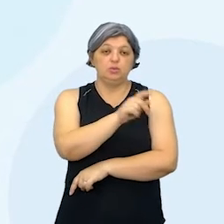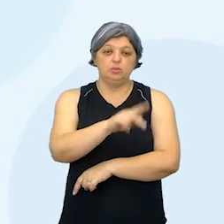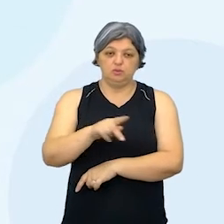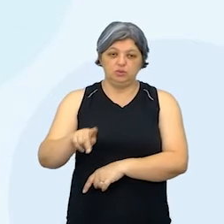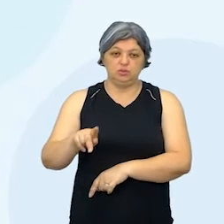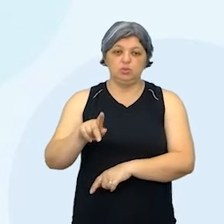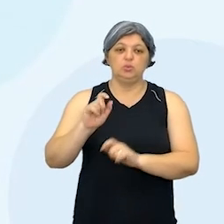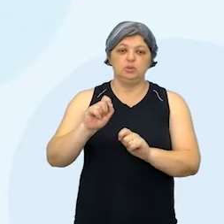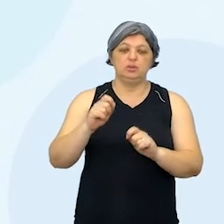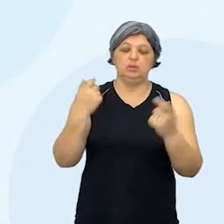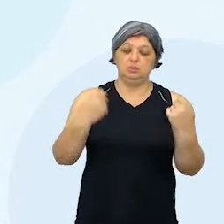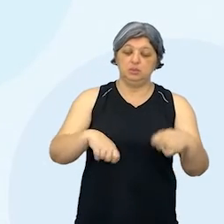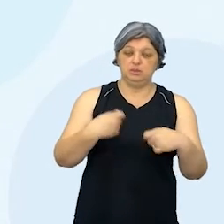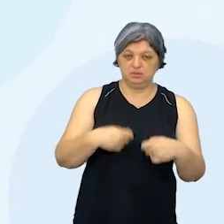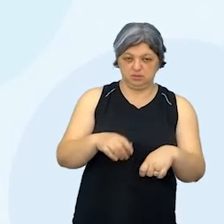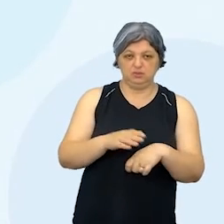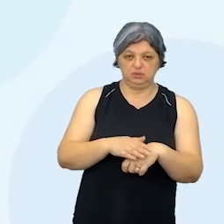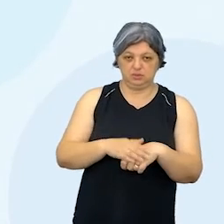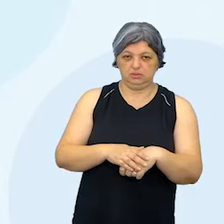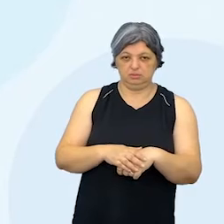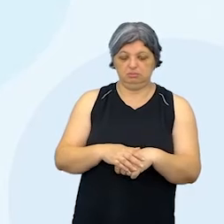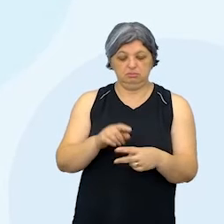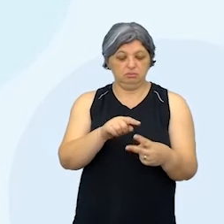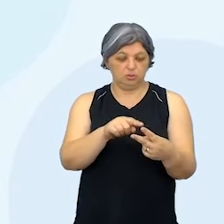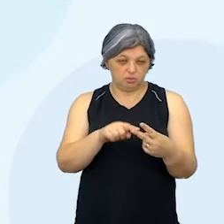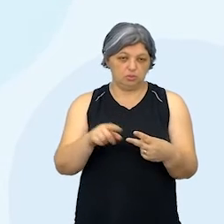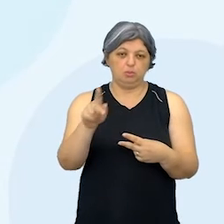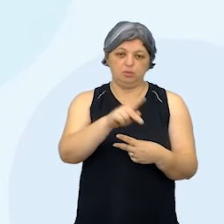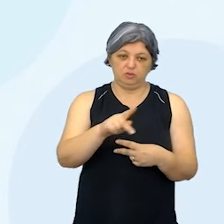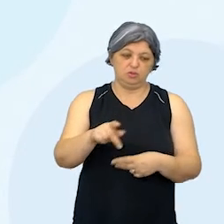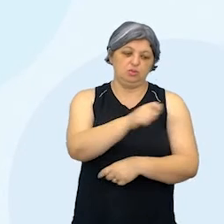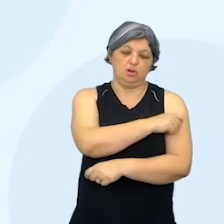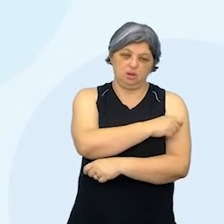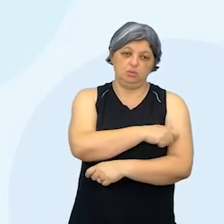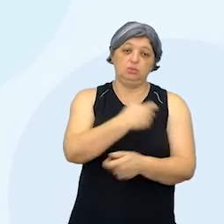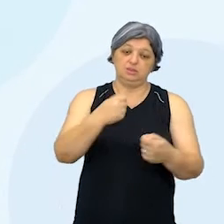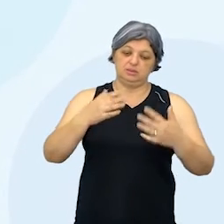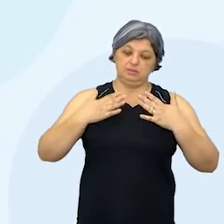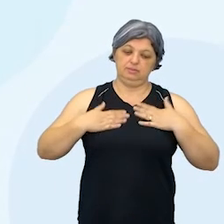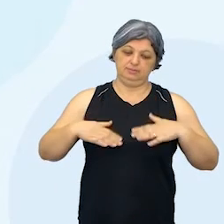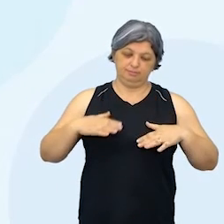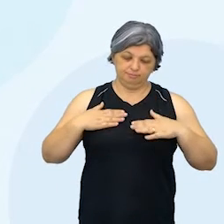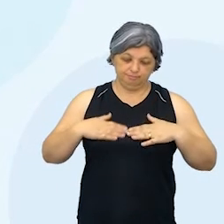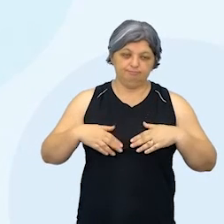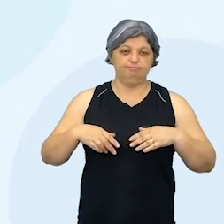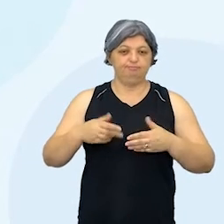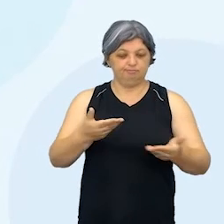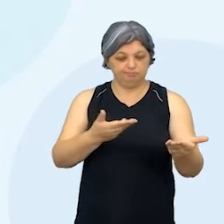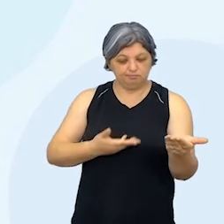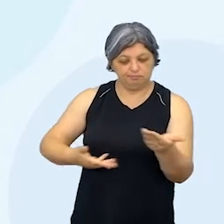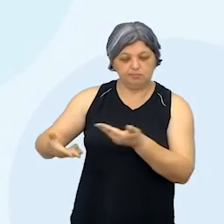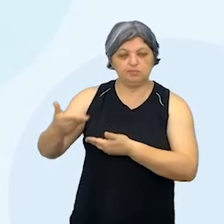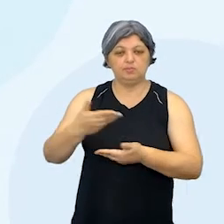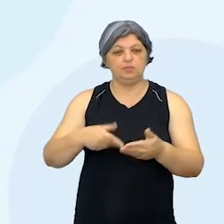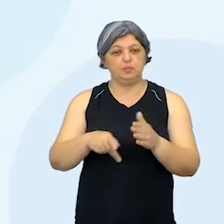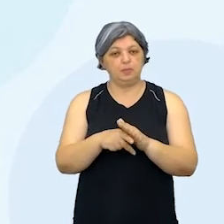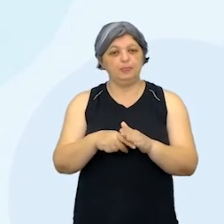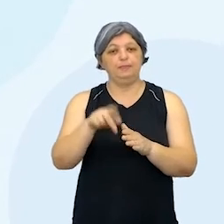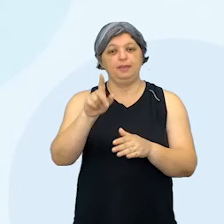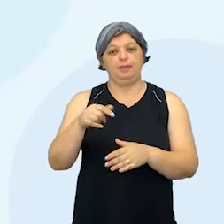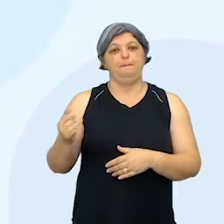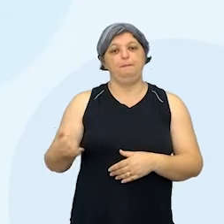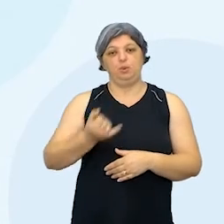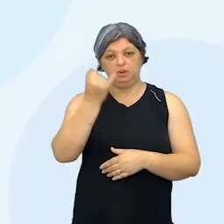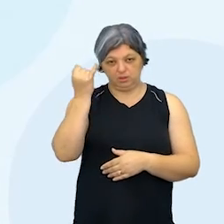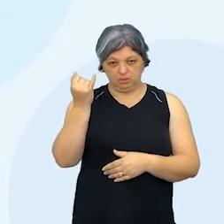né? É muito necessário, tanto para o educando quanto para o educador. Ouvir o outro, eles estão sinalizando também que é